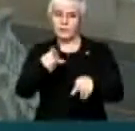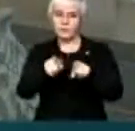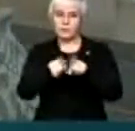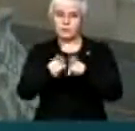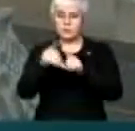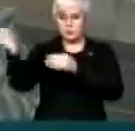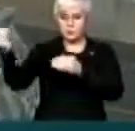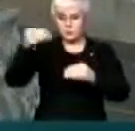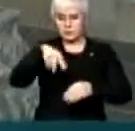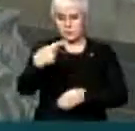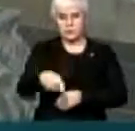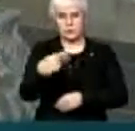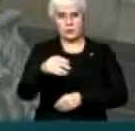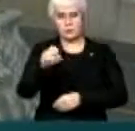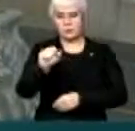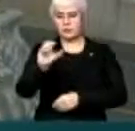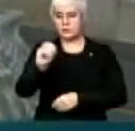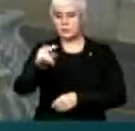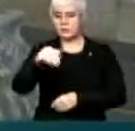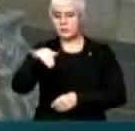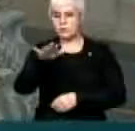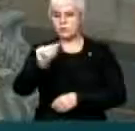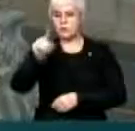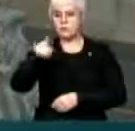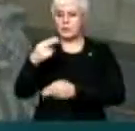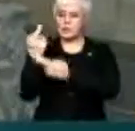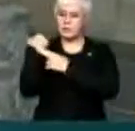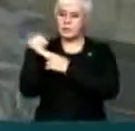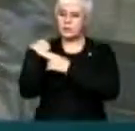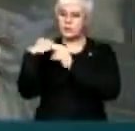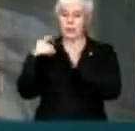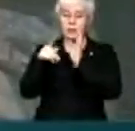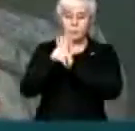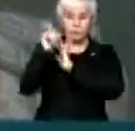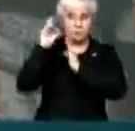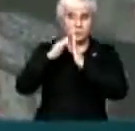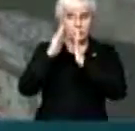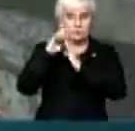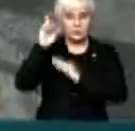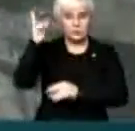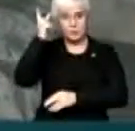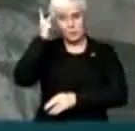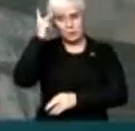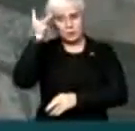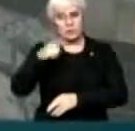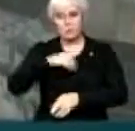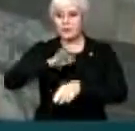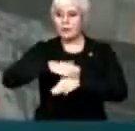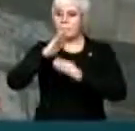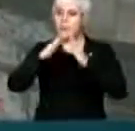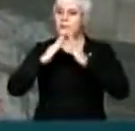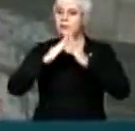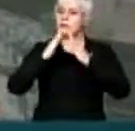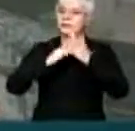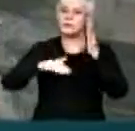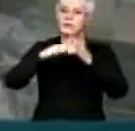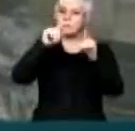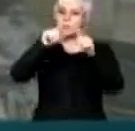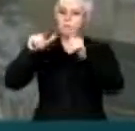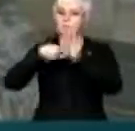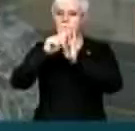aqui, né, a Sônia, que é responsável pela Casa Isabel, que está se multiplicando na Zona Leste de São Paulo. Todas as regiões de São